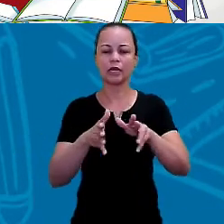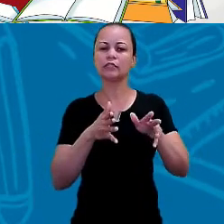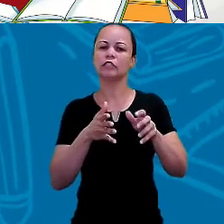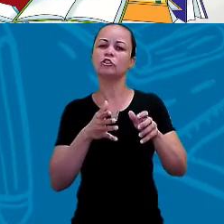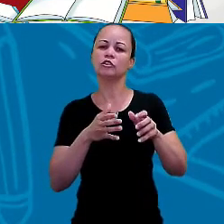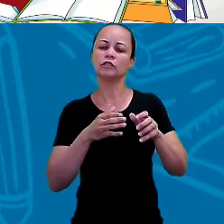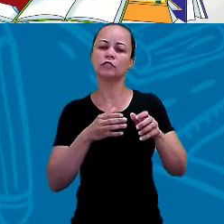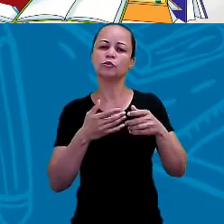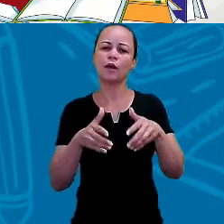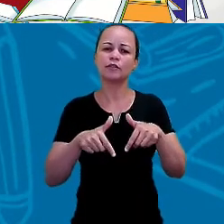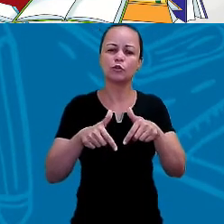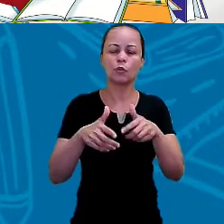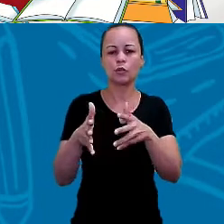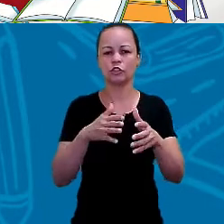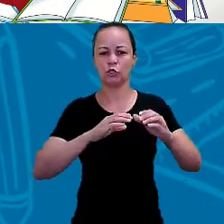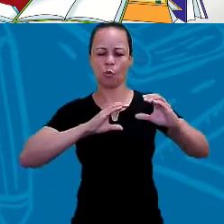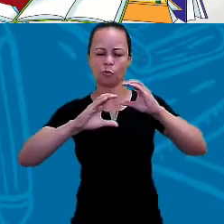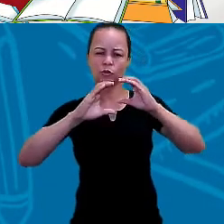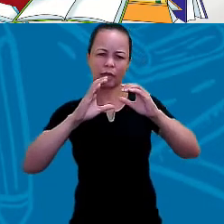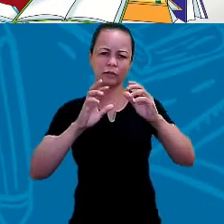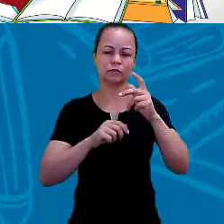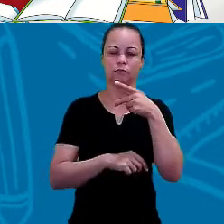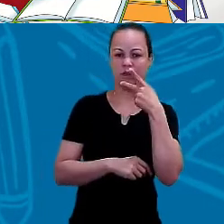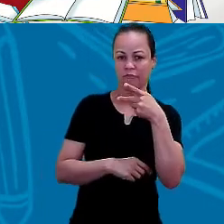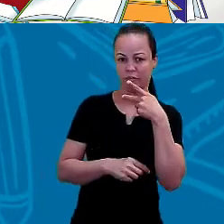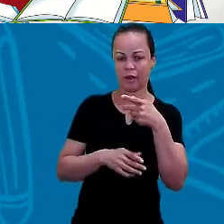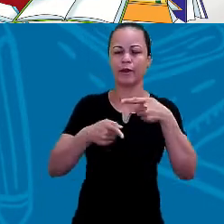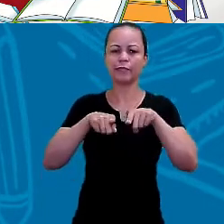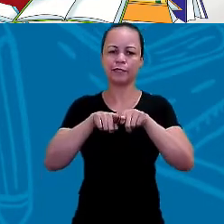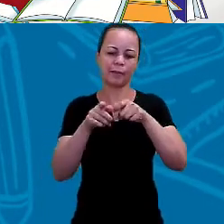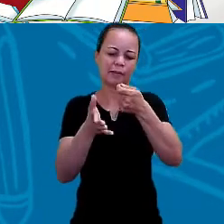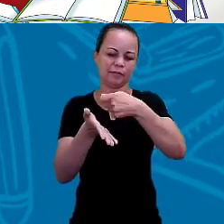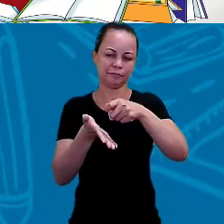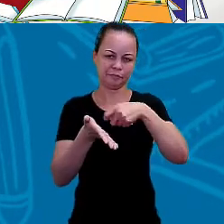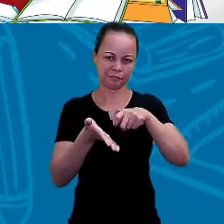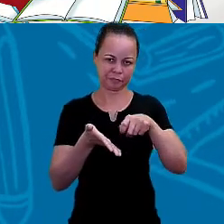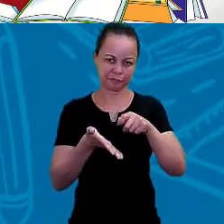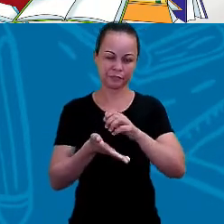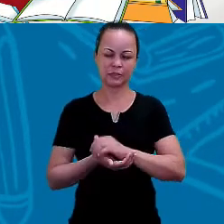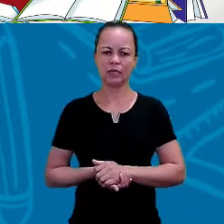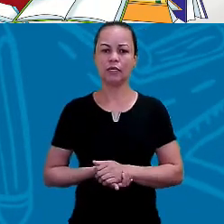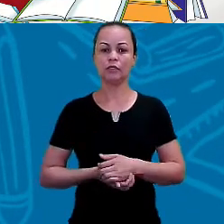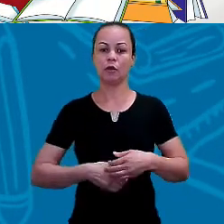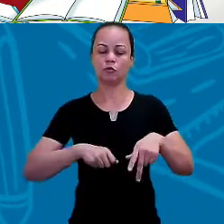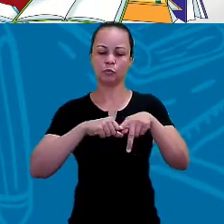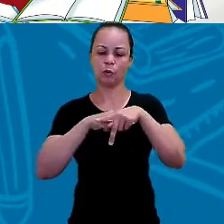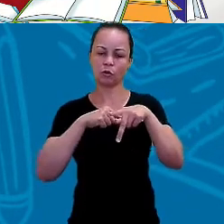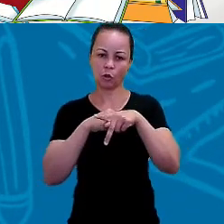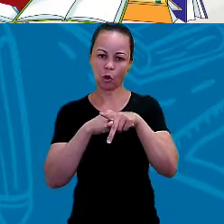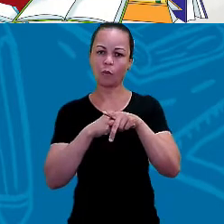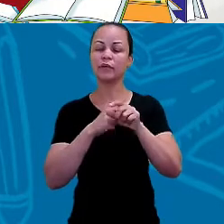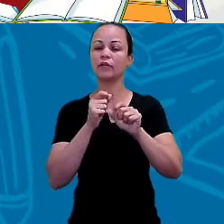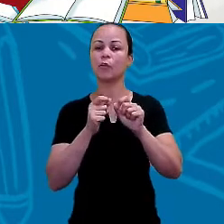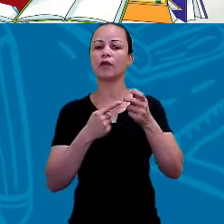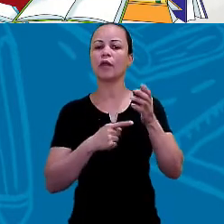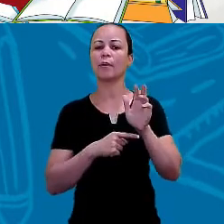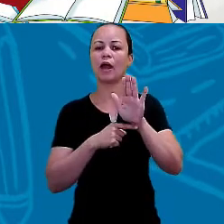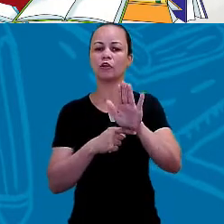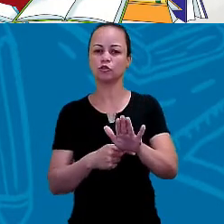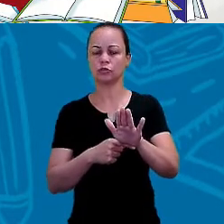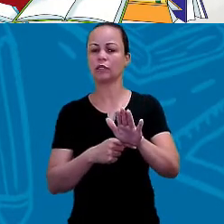comunicação, né? Tanto na fala como na escrita. Então, os pronomes, eles estão aí para nos ajudar, é? É um